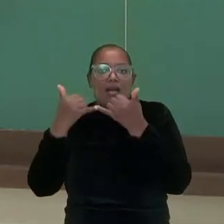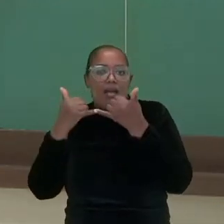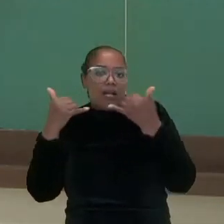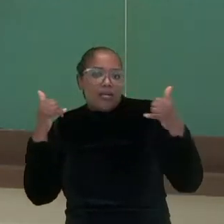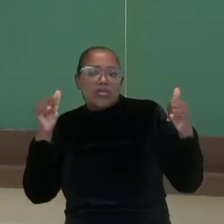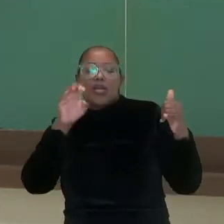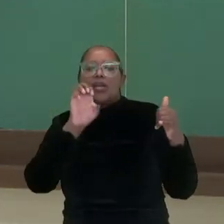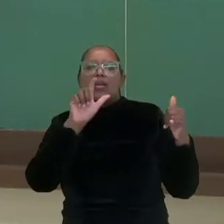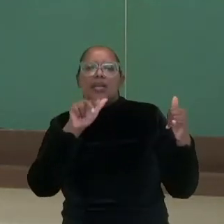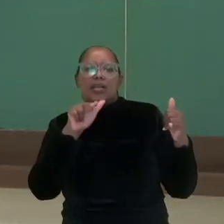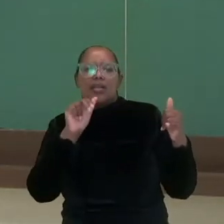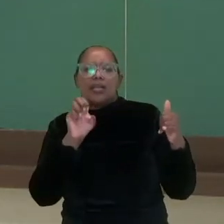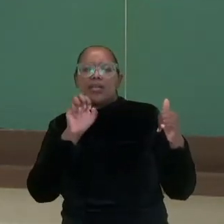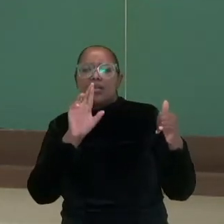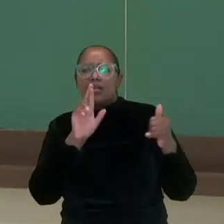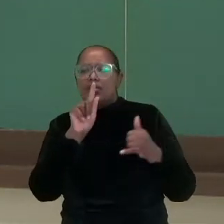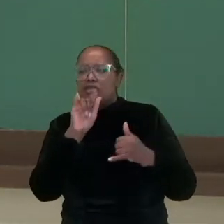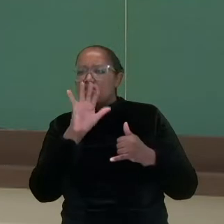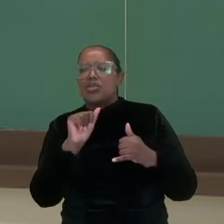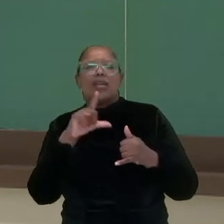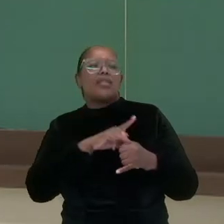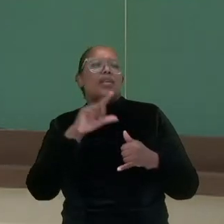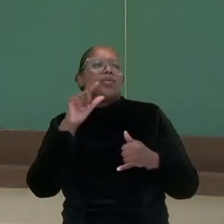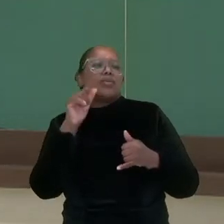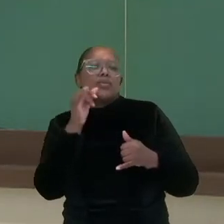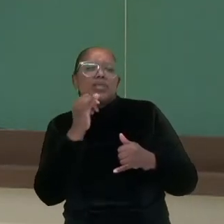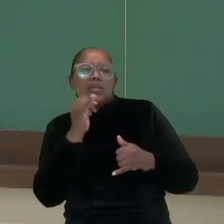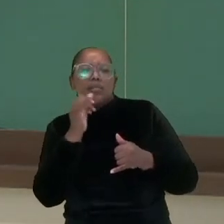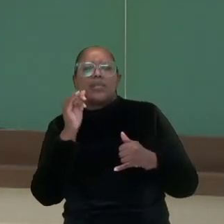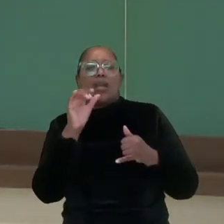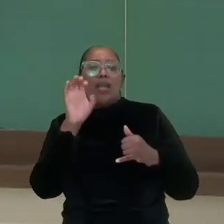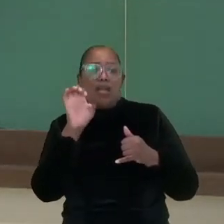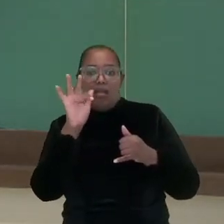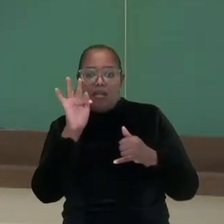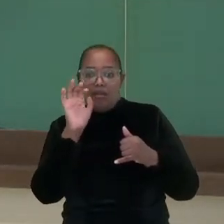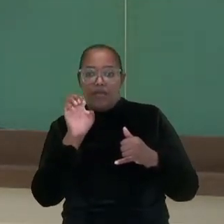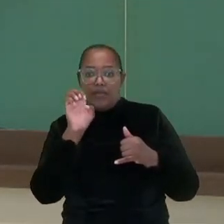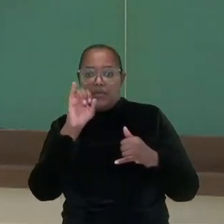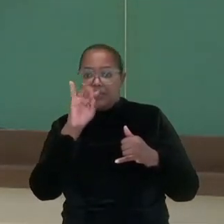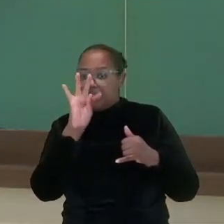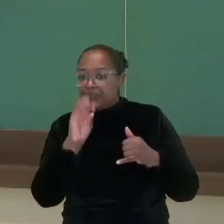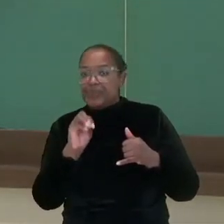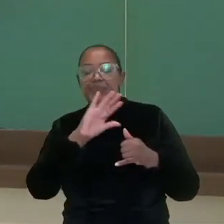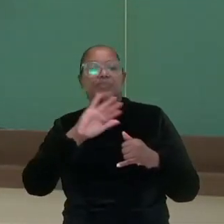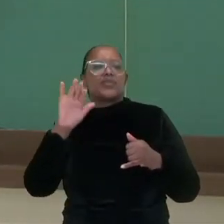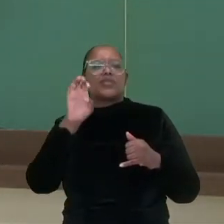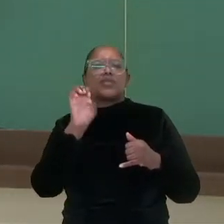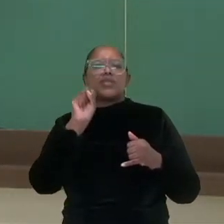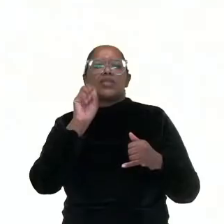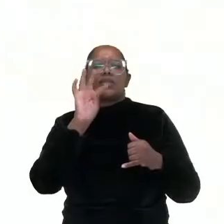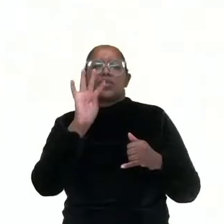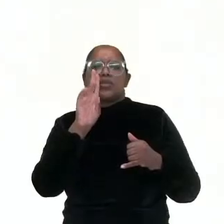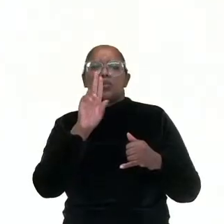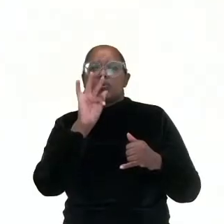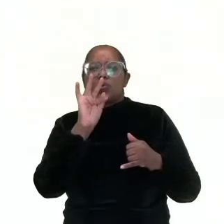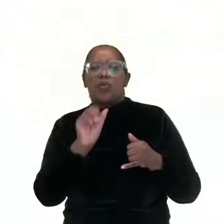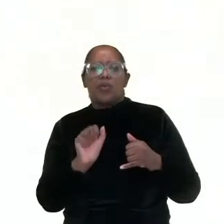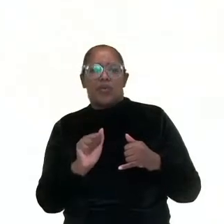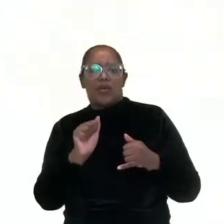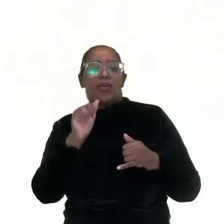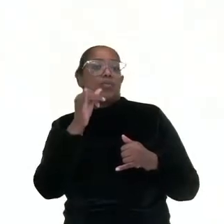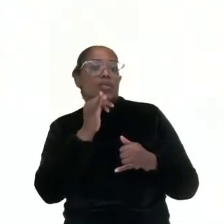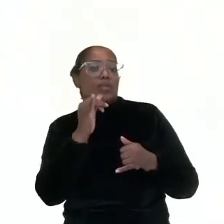energia sofre reflexão para o espaço e outra parte mantém-se aprisionada na atmosfera devido aos gases nela presentes,